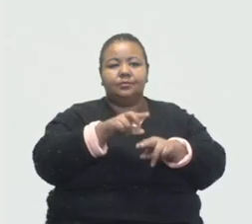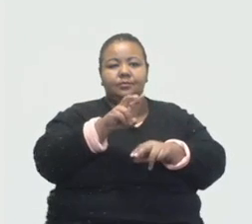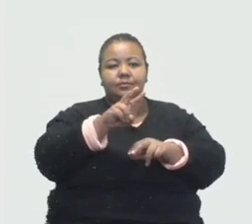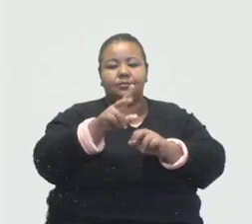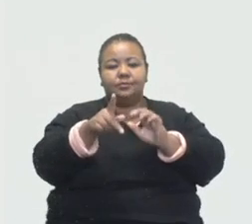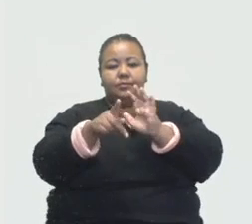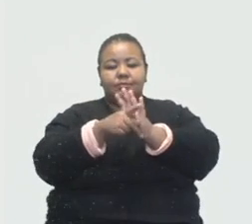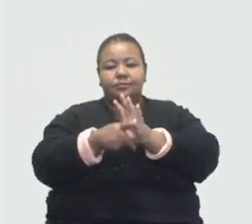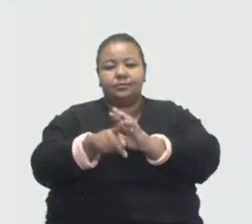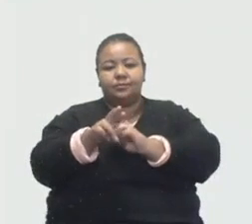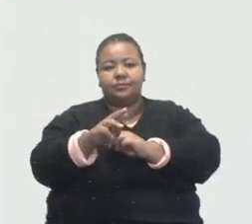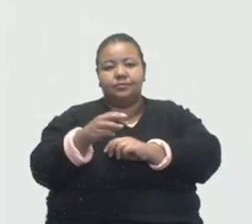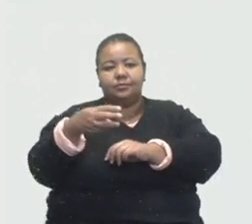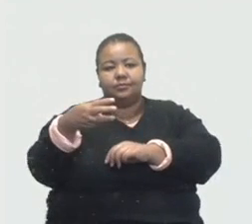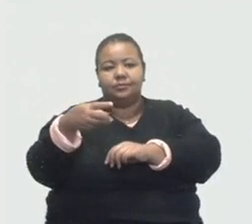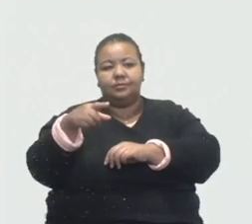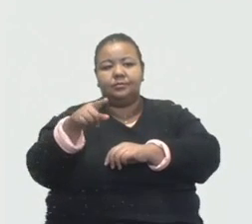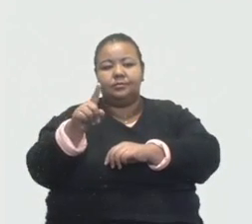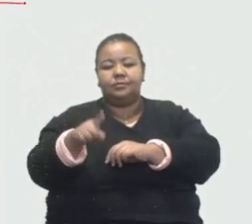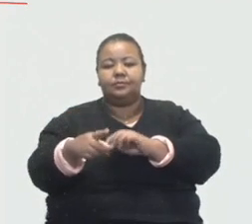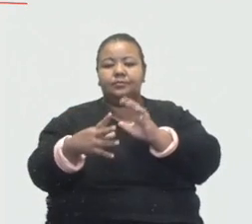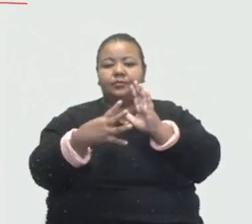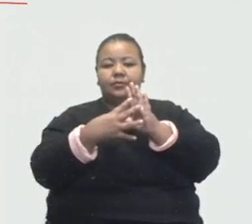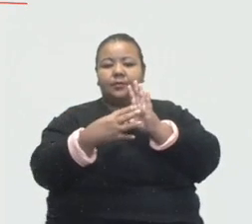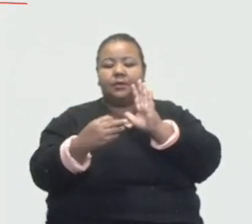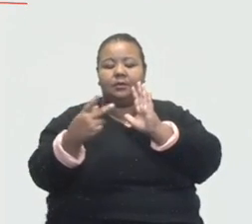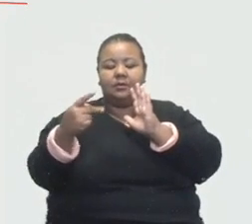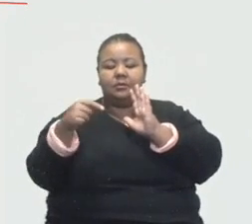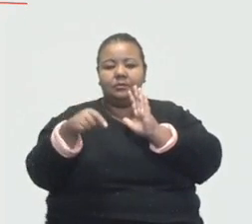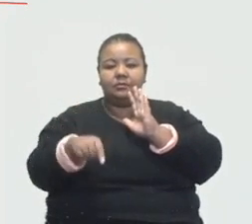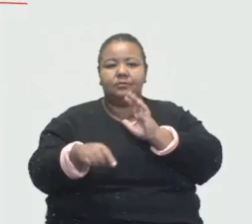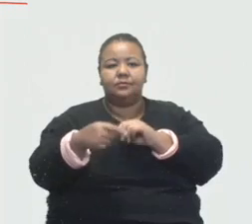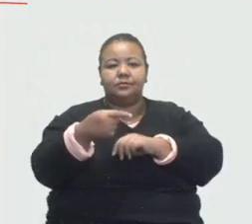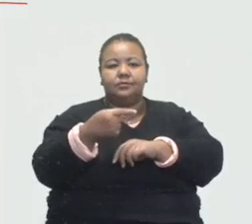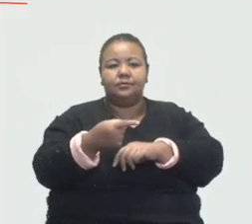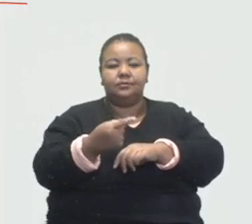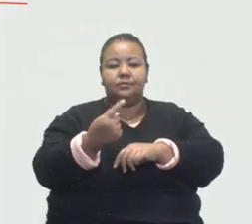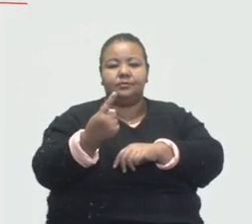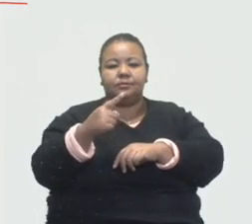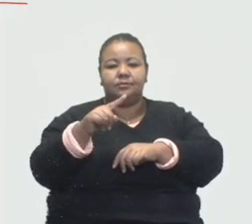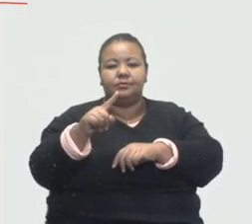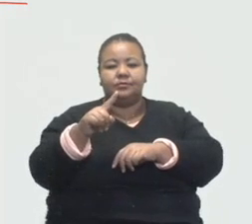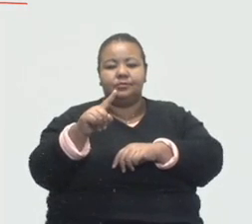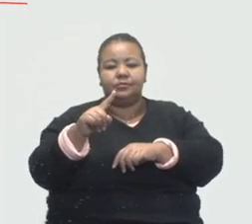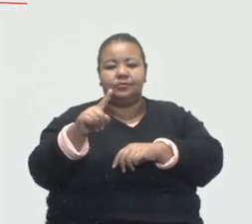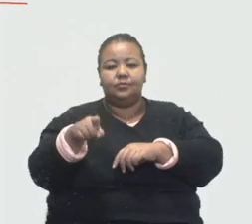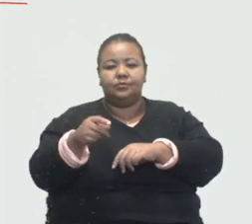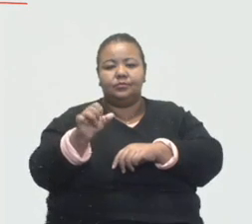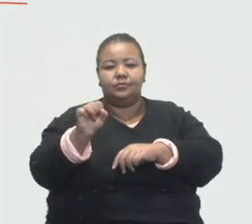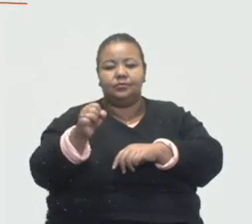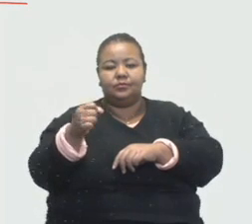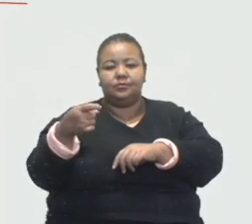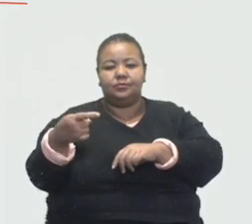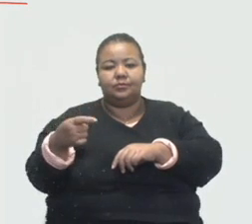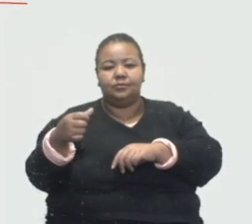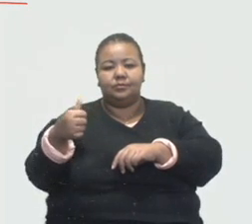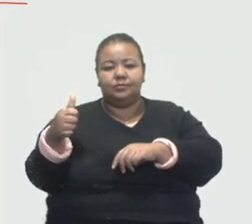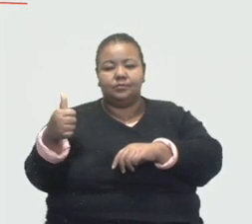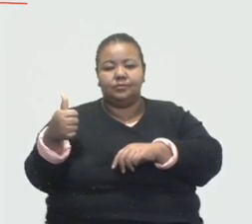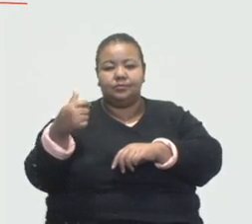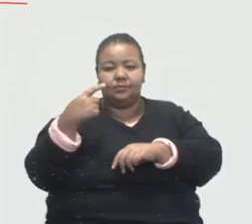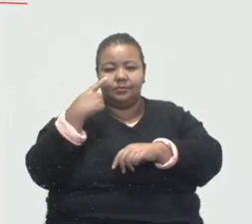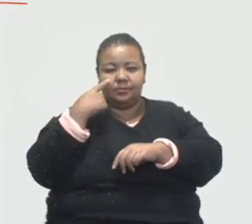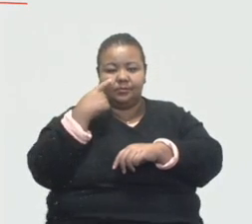pertence ao R3, que gerou essa imagem aqui, menos 1, 8 e menos 11. Para verificar